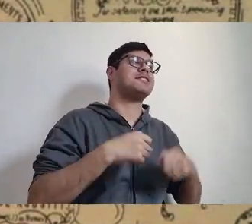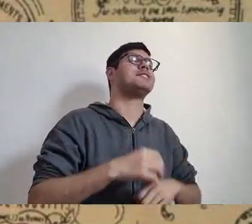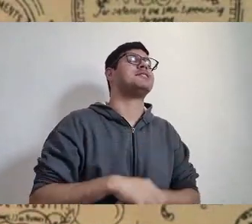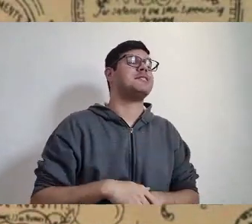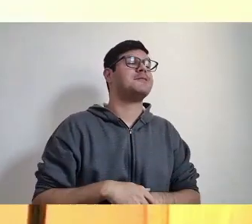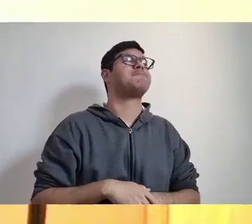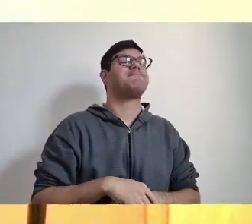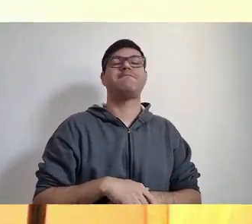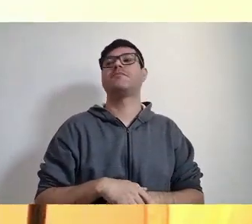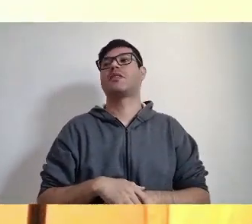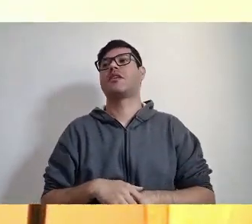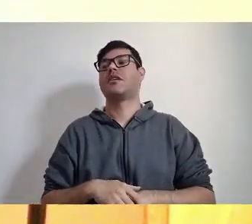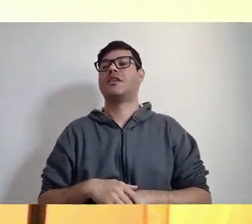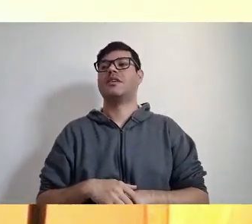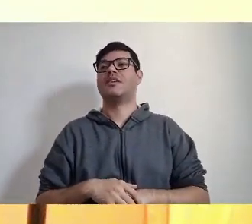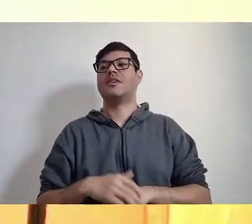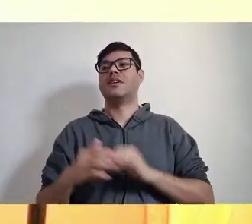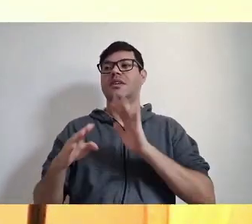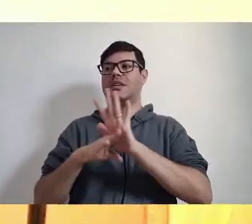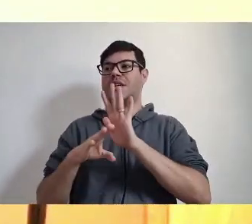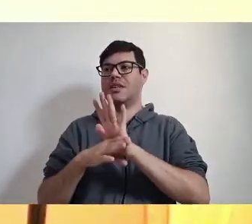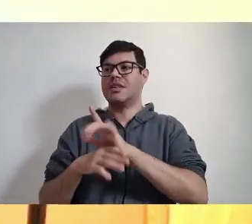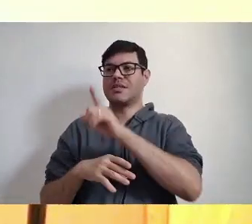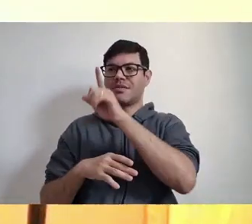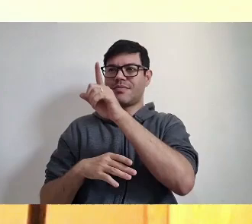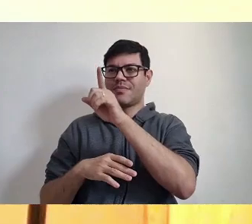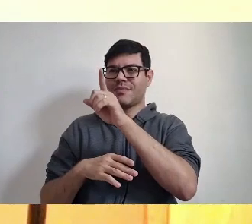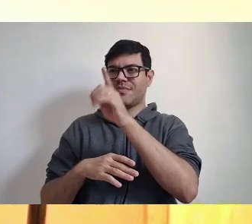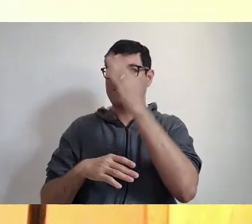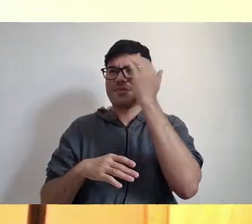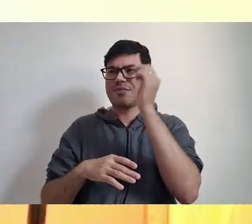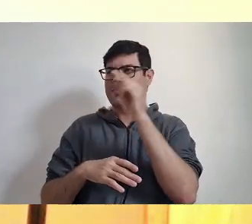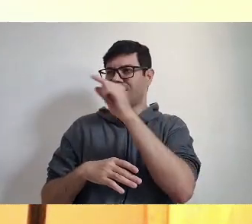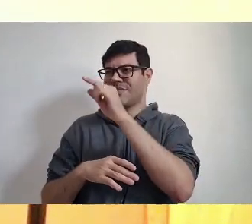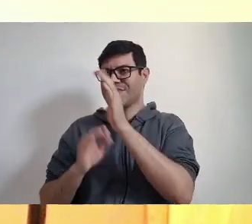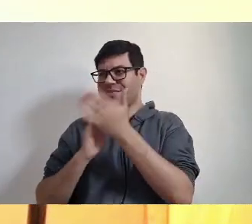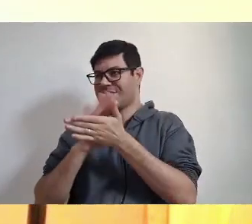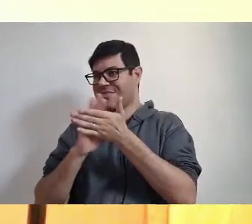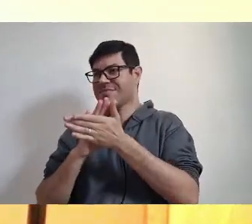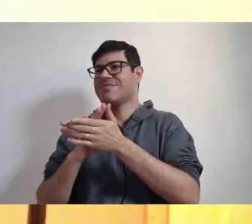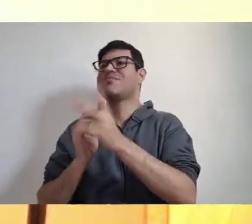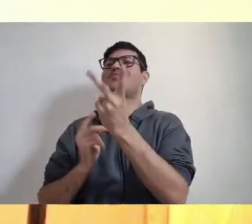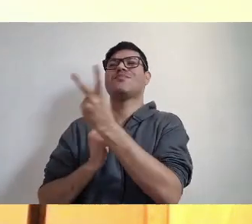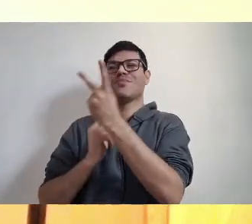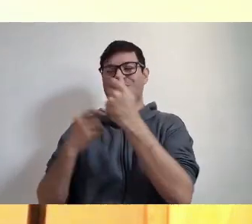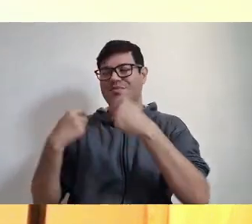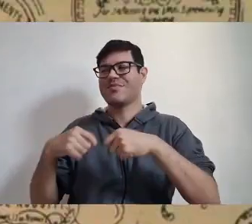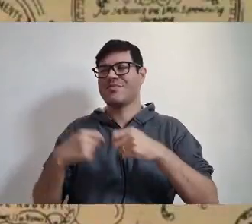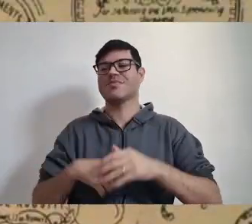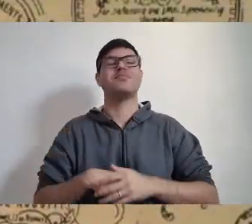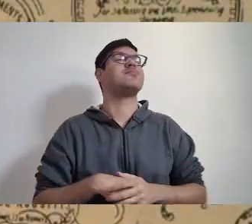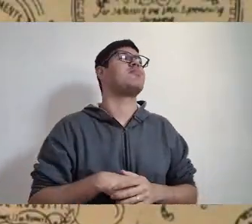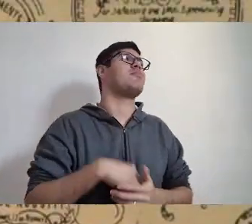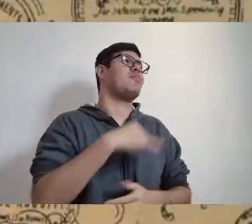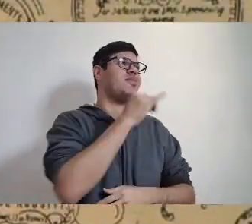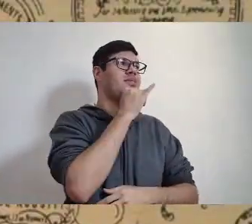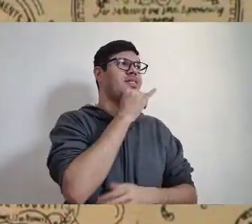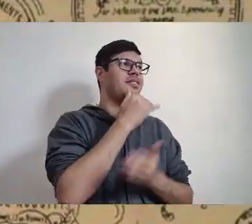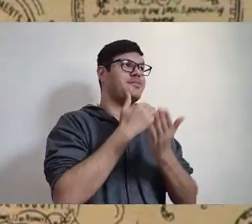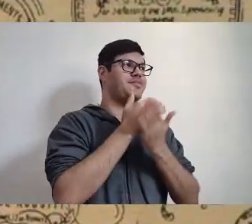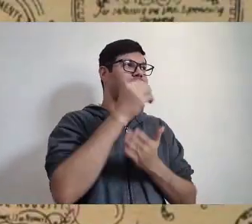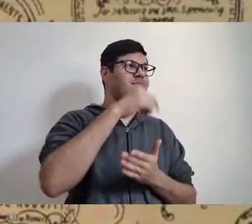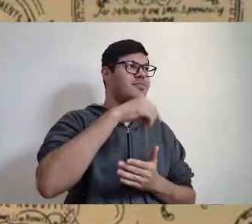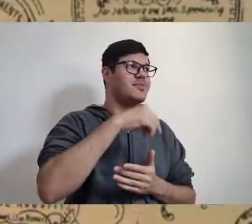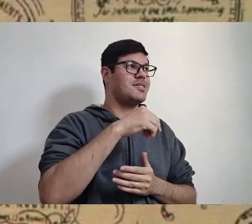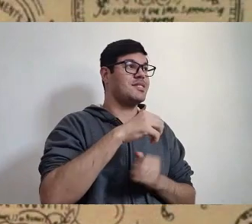deixar só o assessor saber, você não, porque um dia que você precisar estar sozinha lá, quero ver como é que Exato. faz. Vou te falar, dar um exemplo. Eu comecei aqui falando para você, não